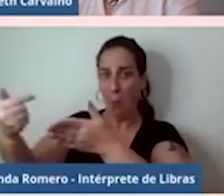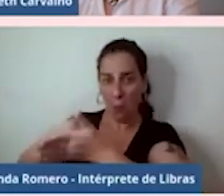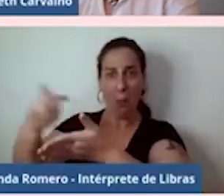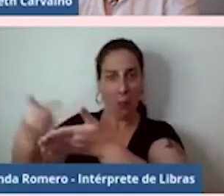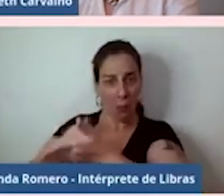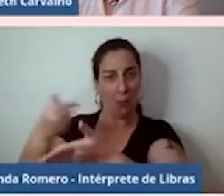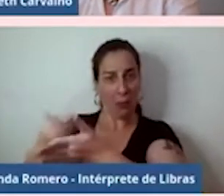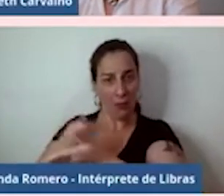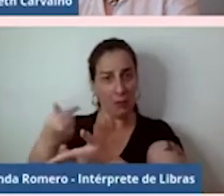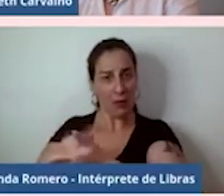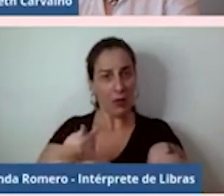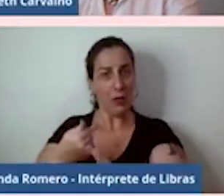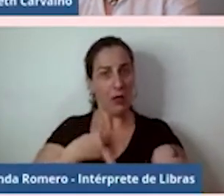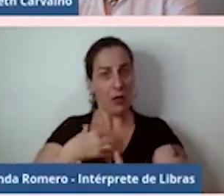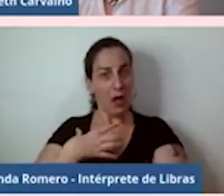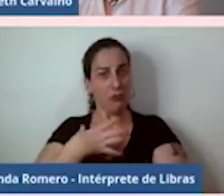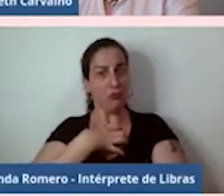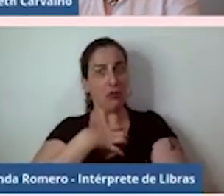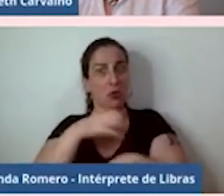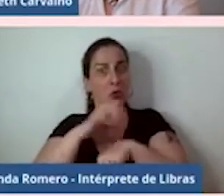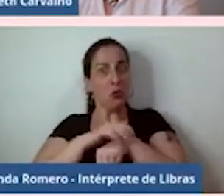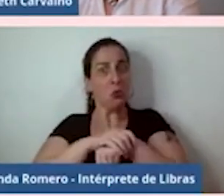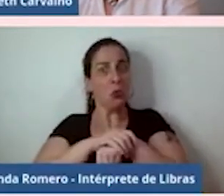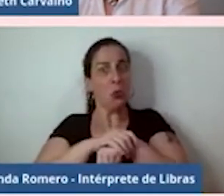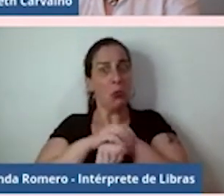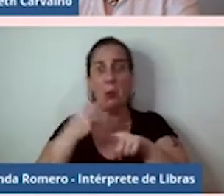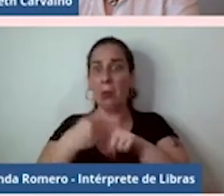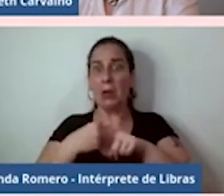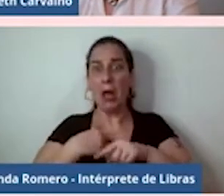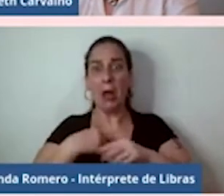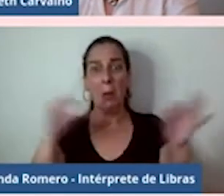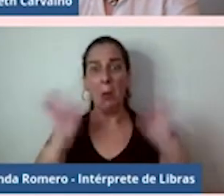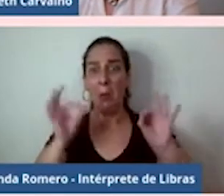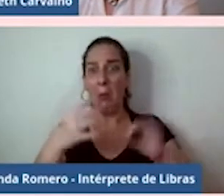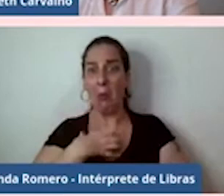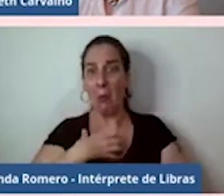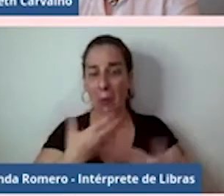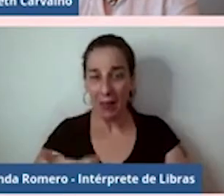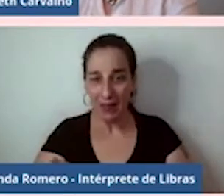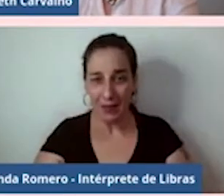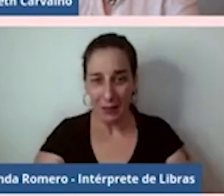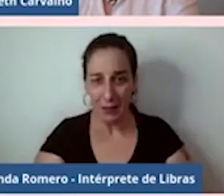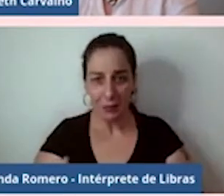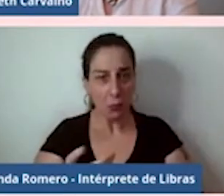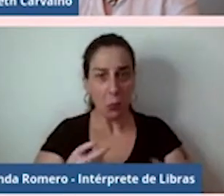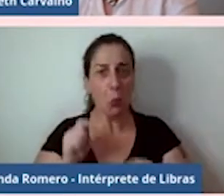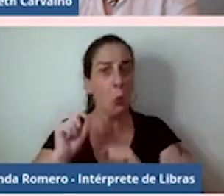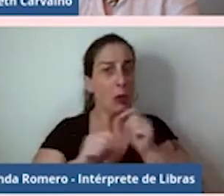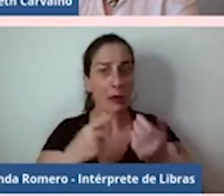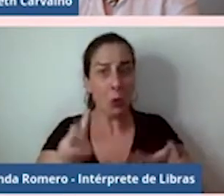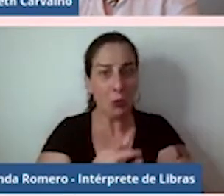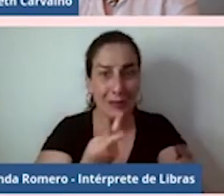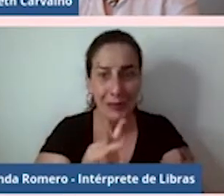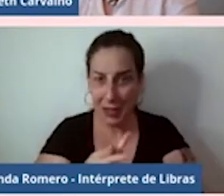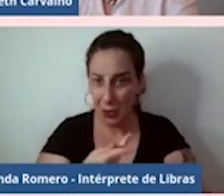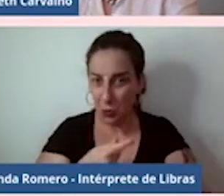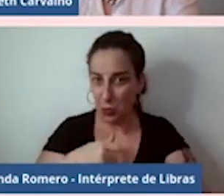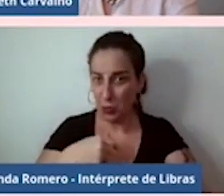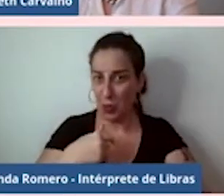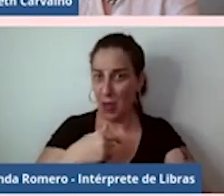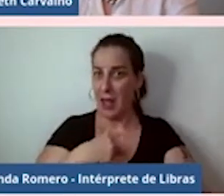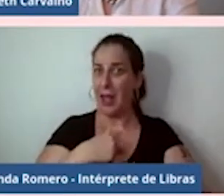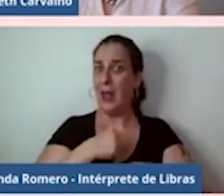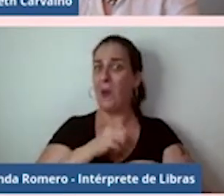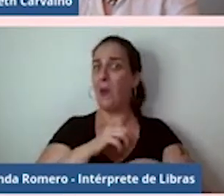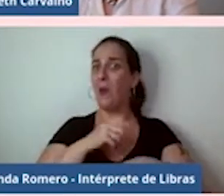sobre isso que eu comecei a sentir culpa por não sentir culpa, né? Tipo, o que tá acontecendo aqui, né? Eu sentia culpa por não sentir